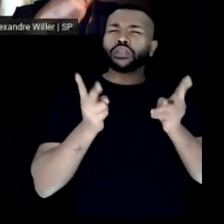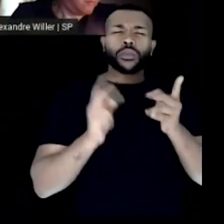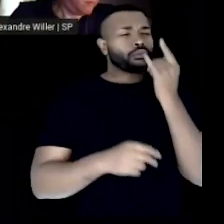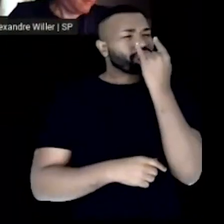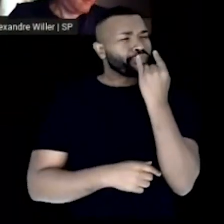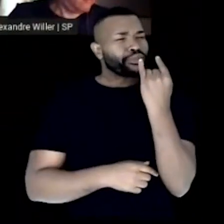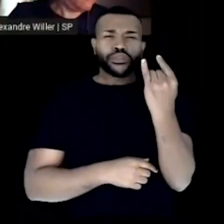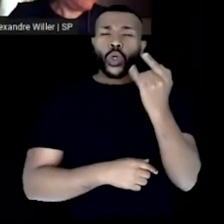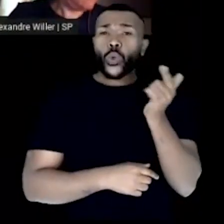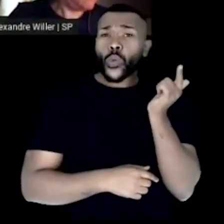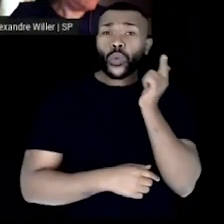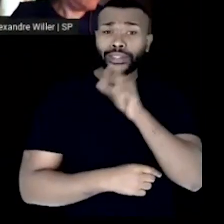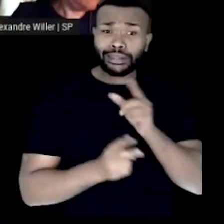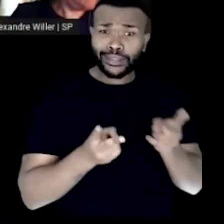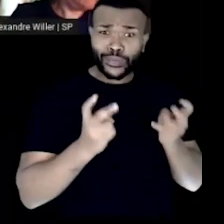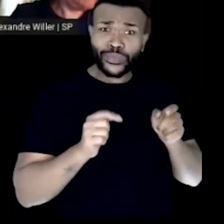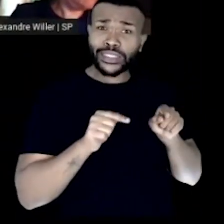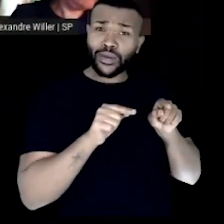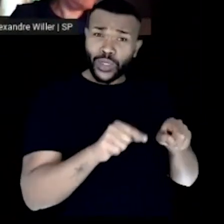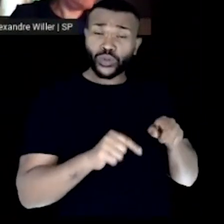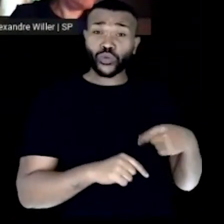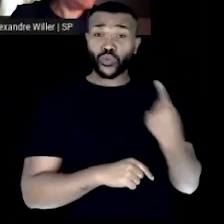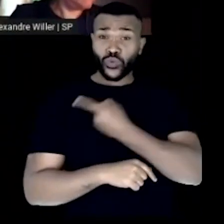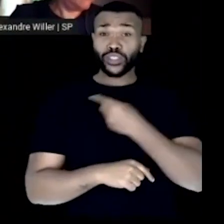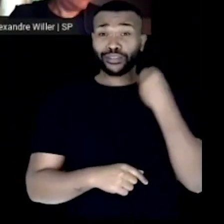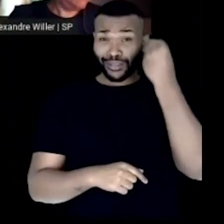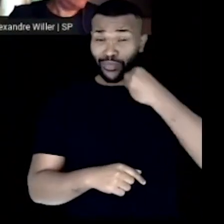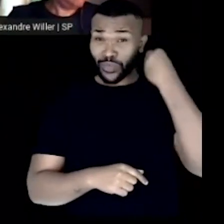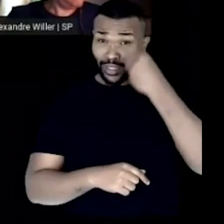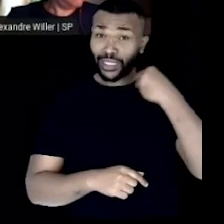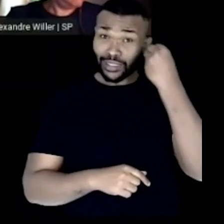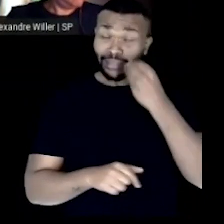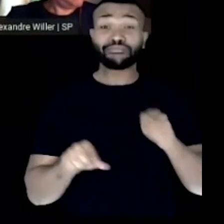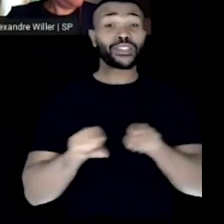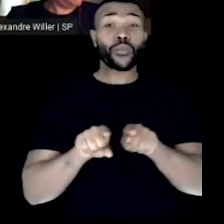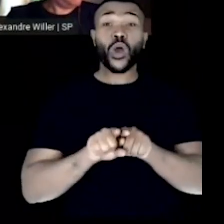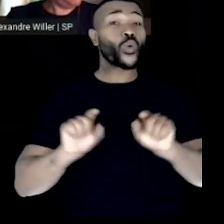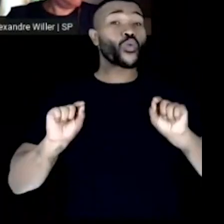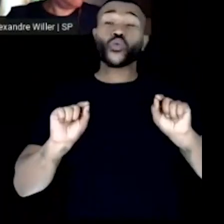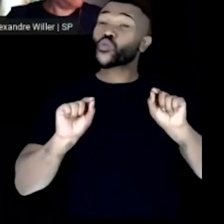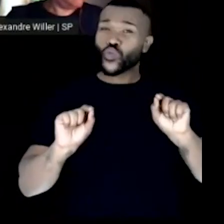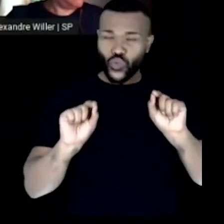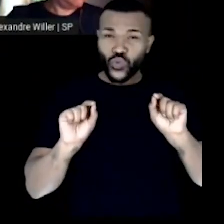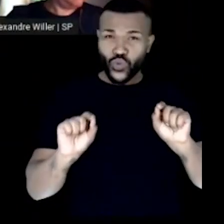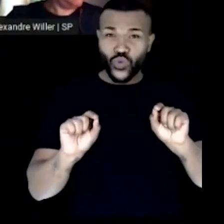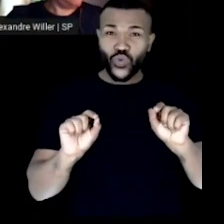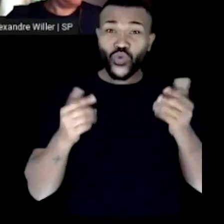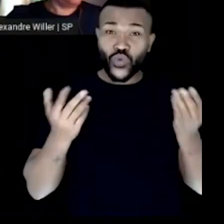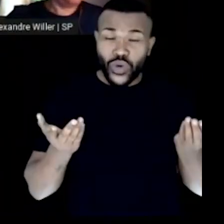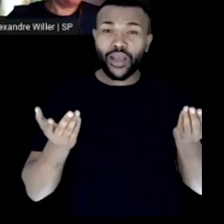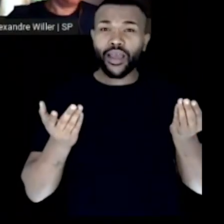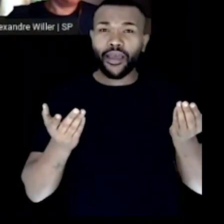fantástico, que sempre me atraiu tanto, e conseguir assimilar isso para as nossas experiências, e também essa